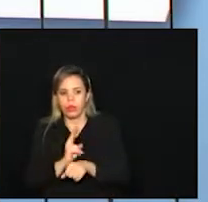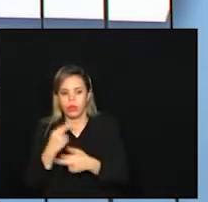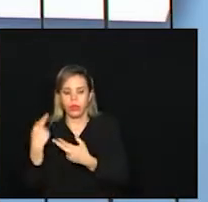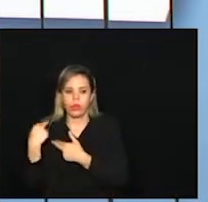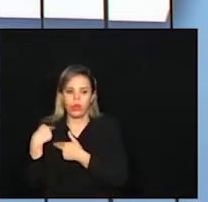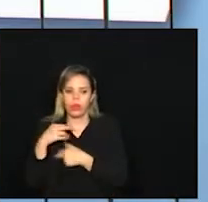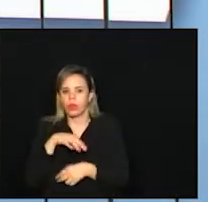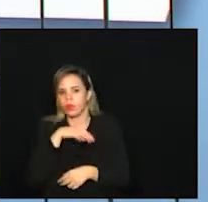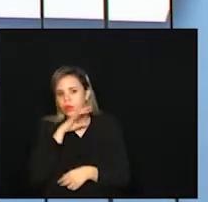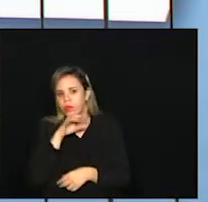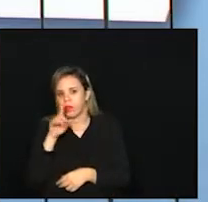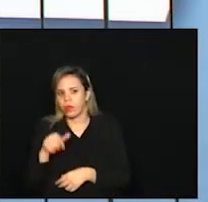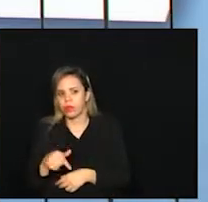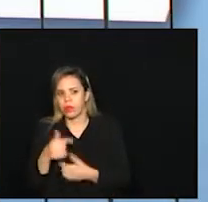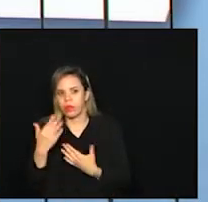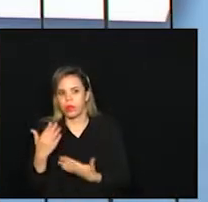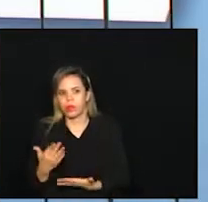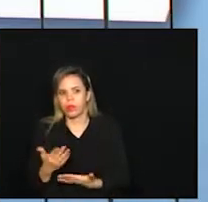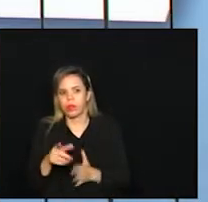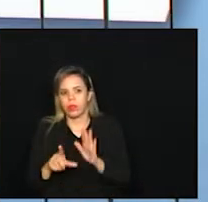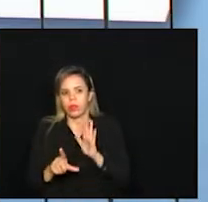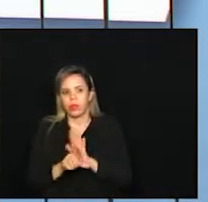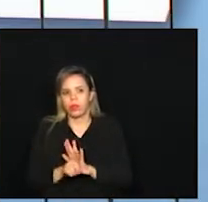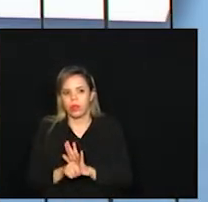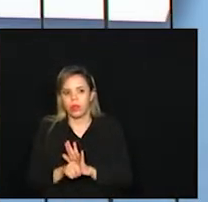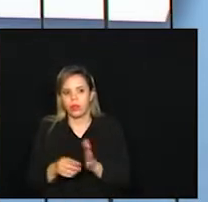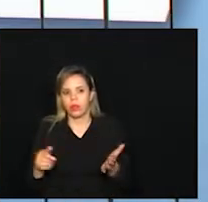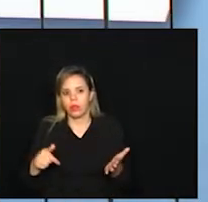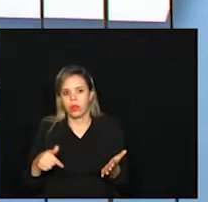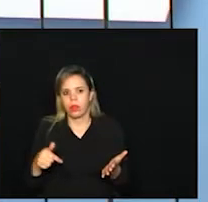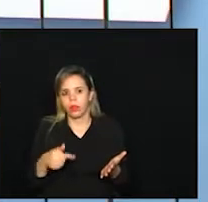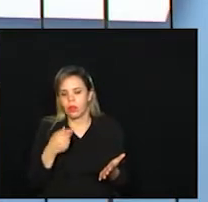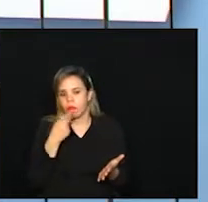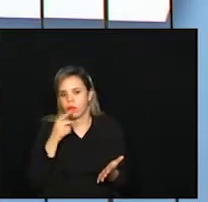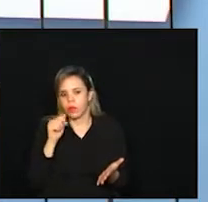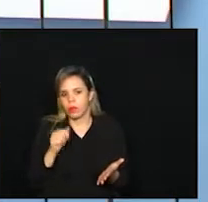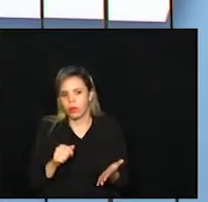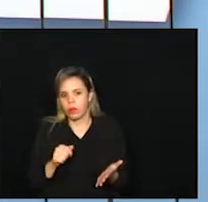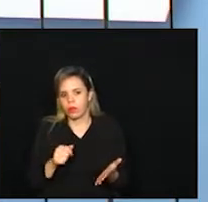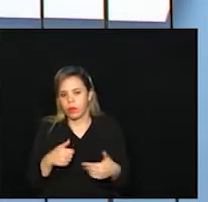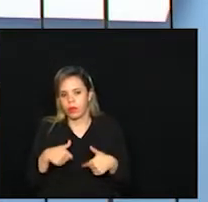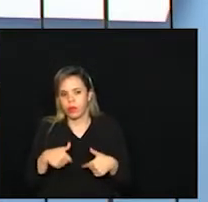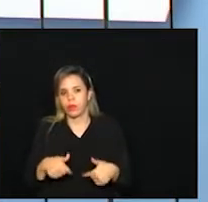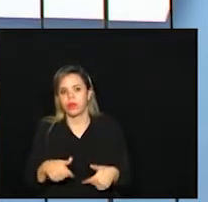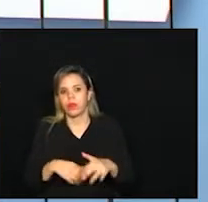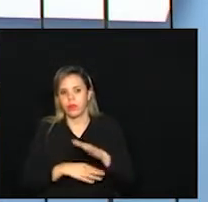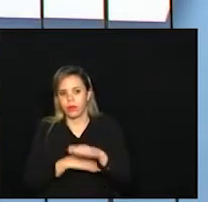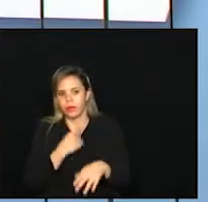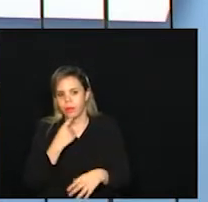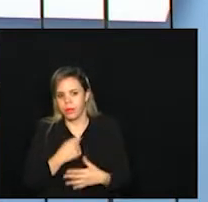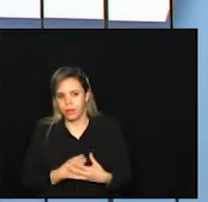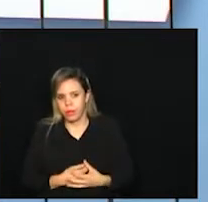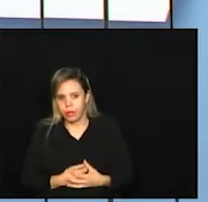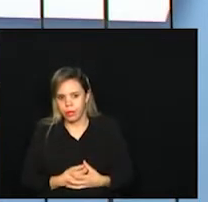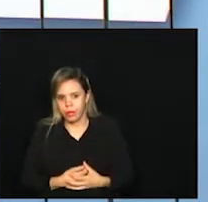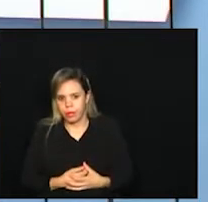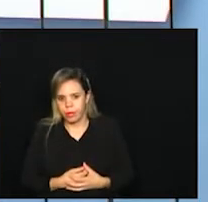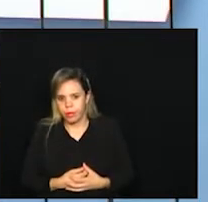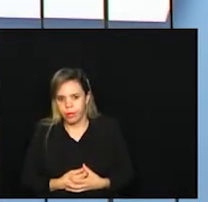de animais isso graças a uma lei que saiu aqui como o Gabriel disse de iniciativa da Câmara Municipal